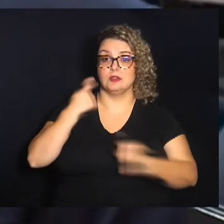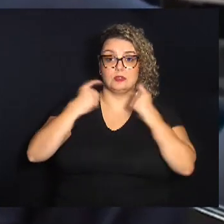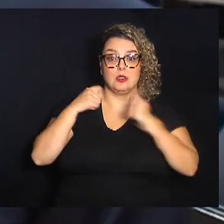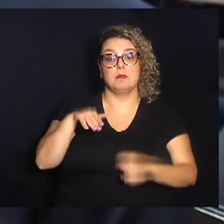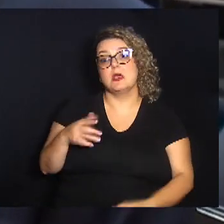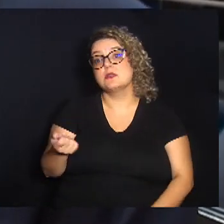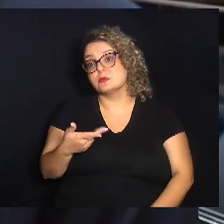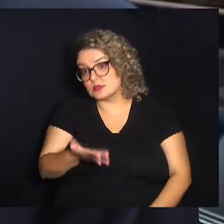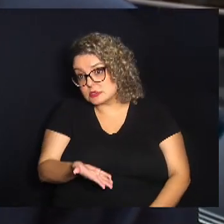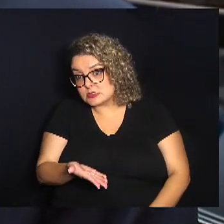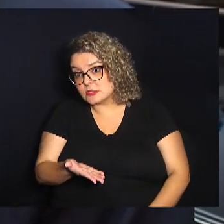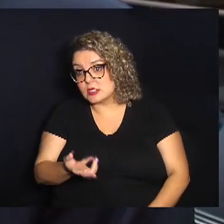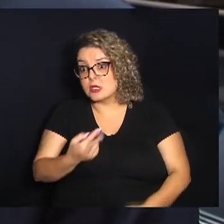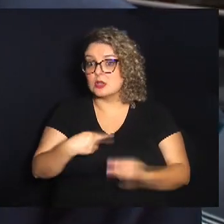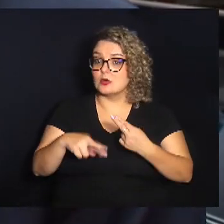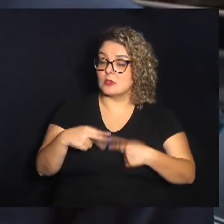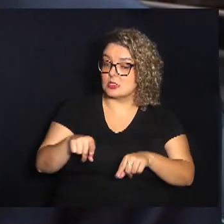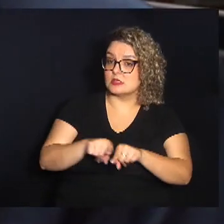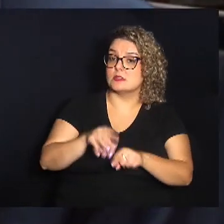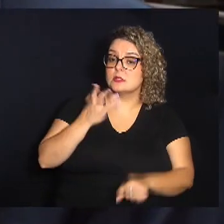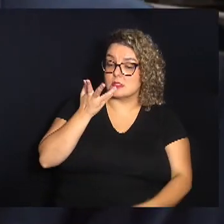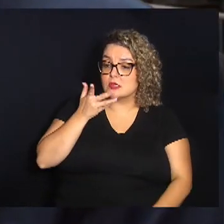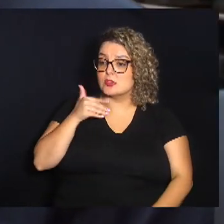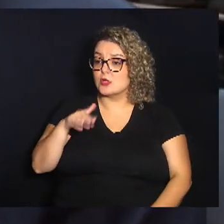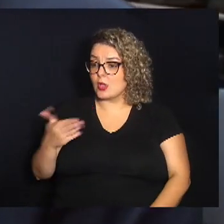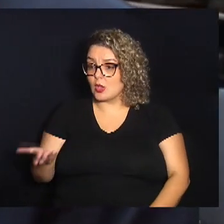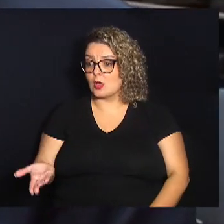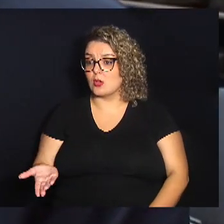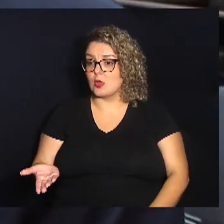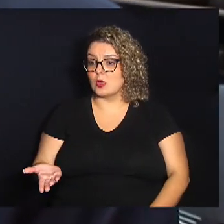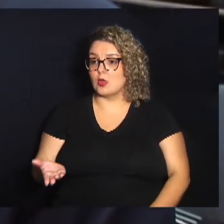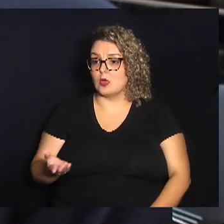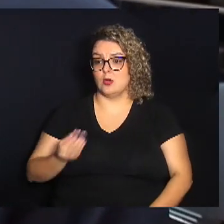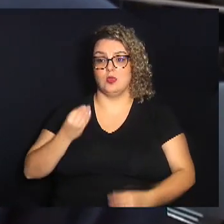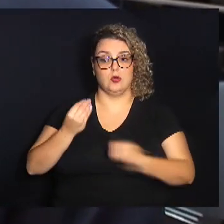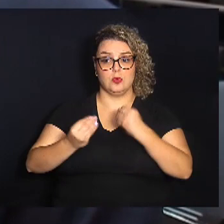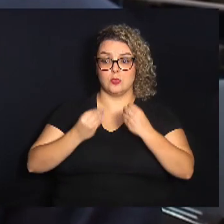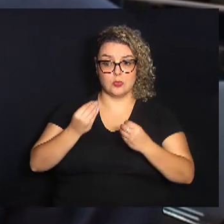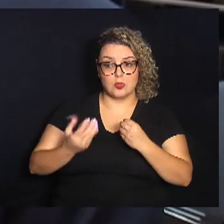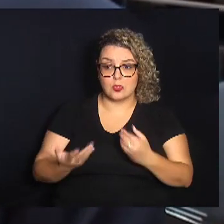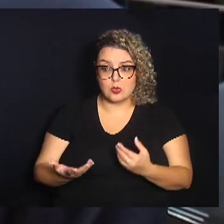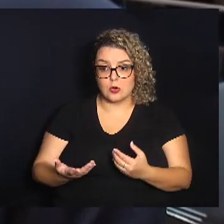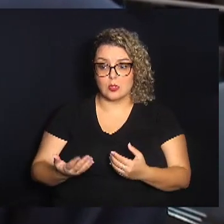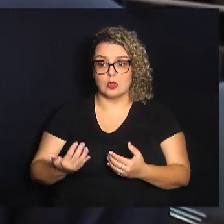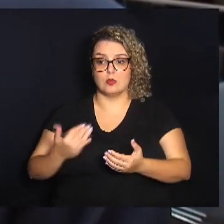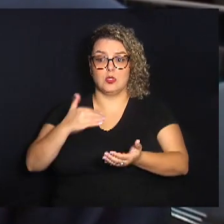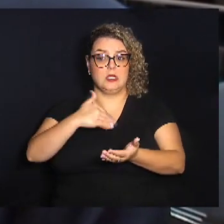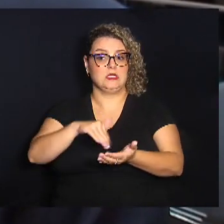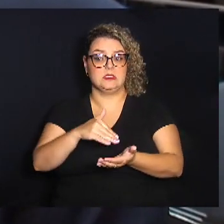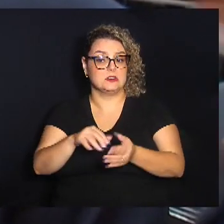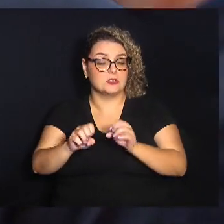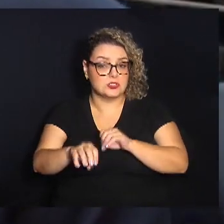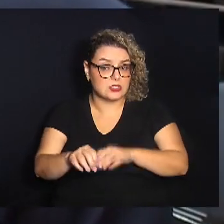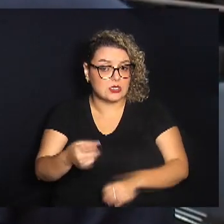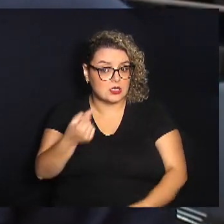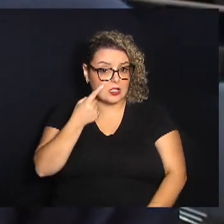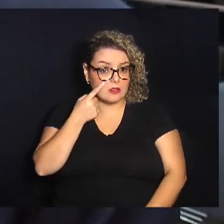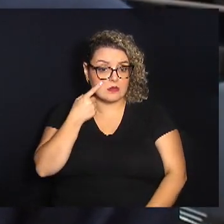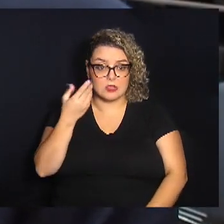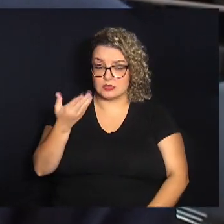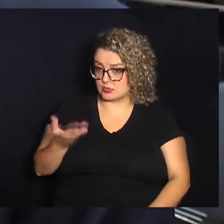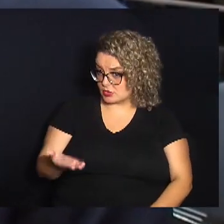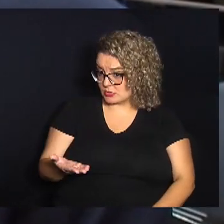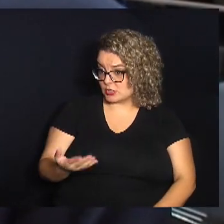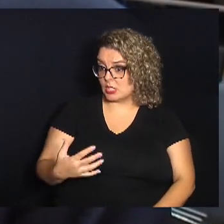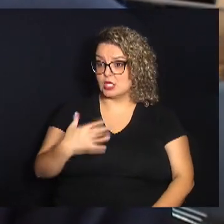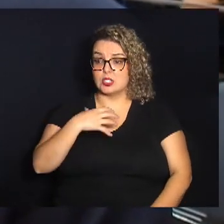disso. Com relação também a essas crianças, como é que a Secretaria de Educação está vendo esse caso e a maneira